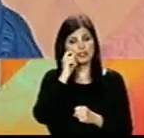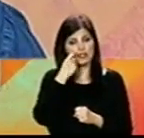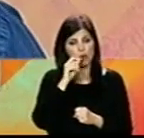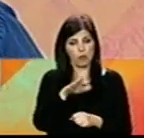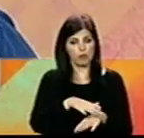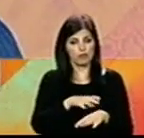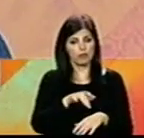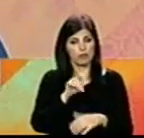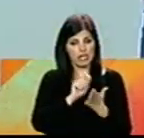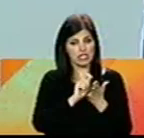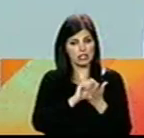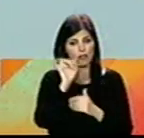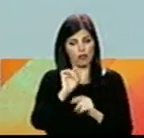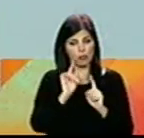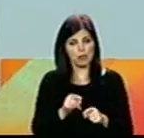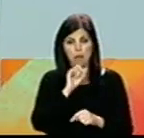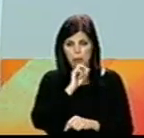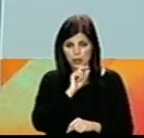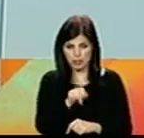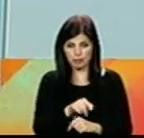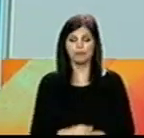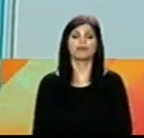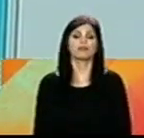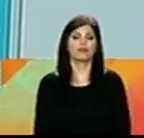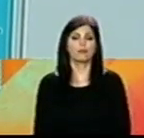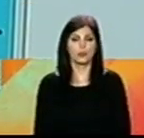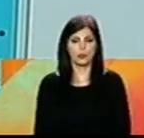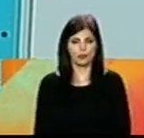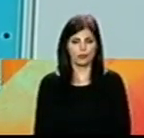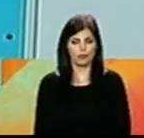pela sua receita que vamos começar? Sim, vamos é, é isso, então